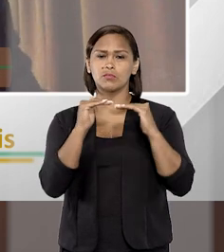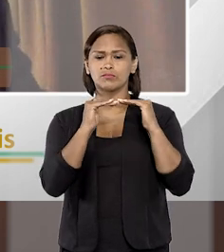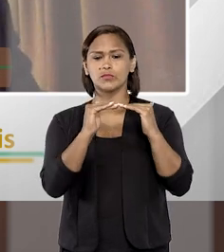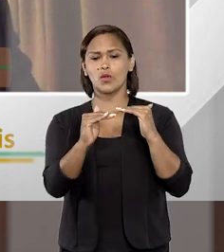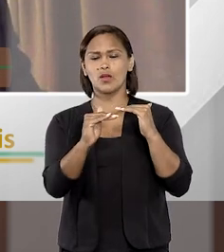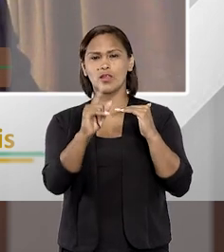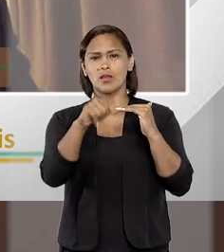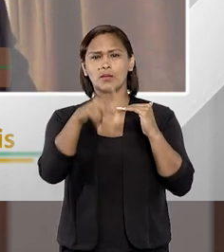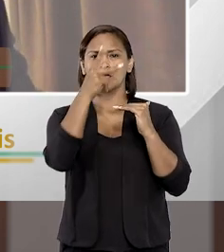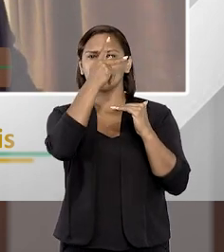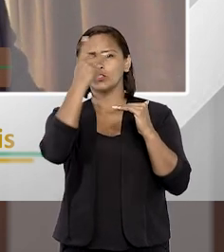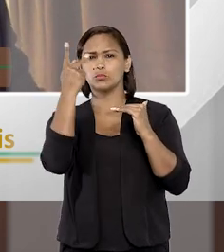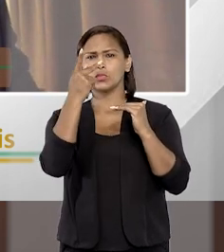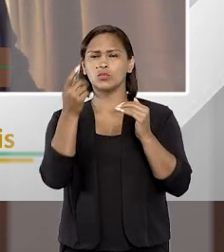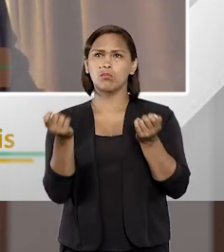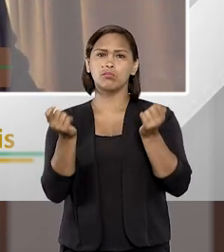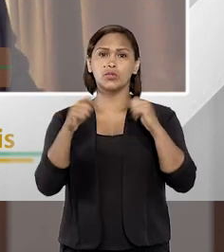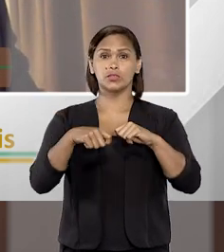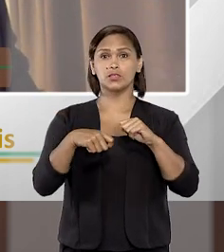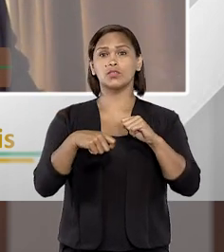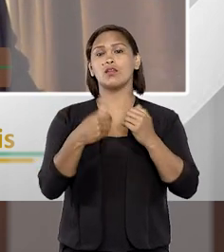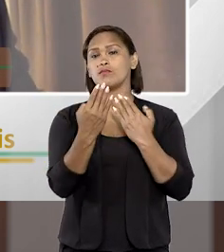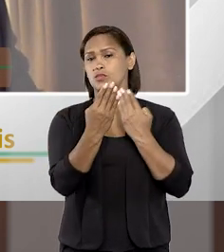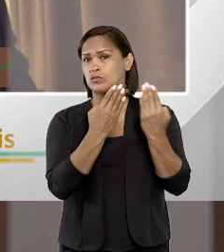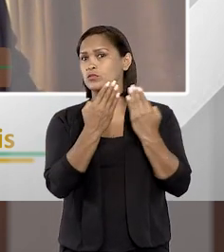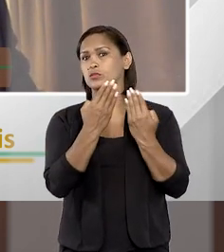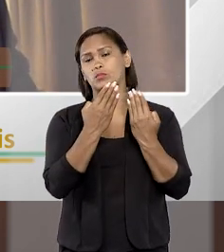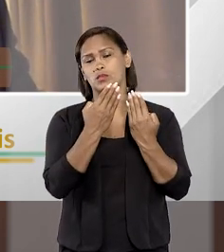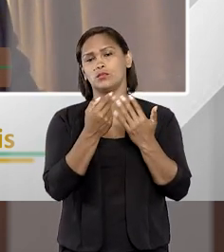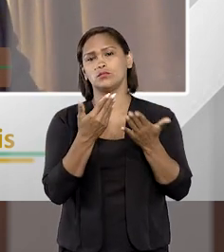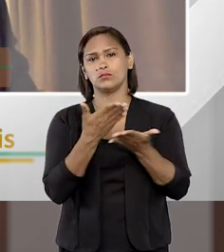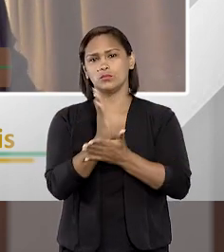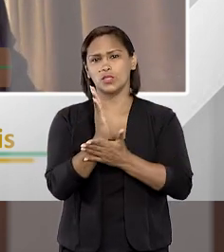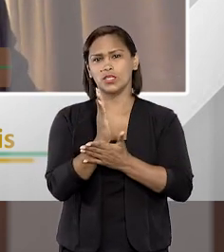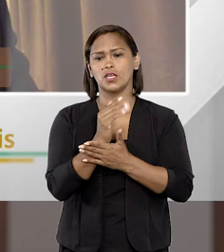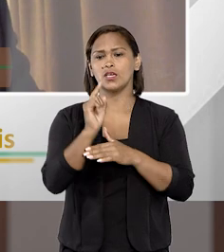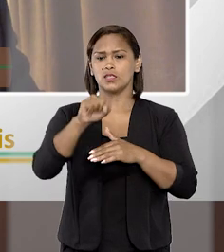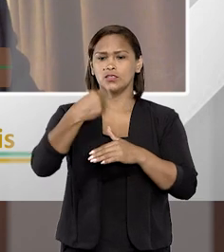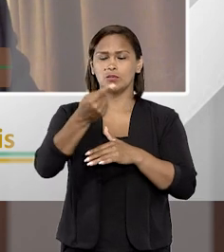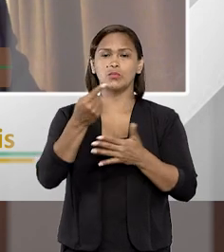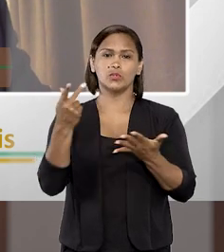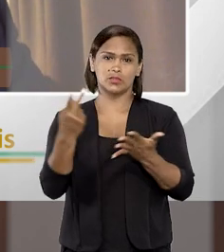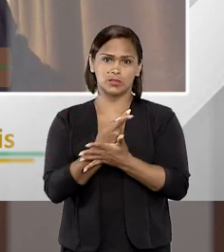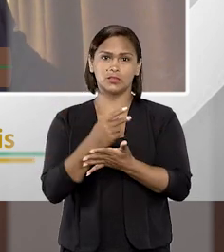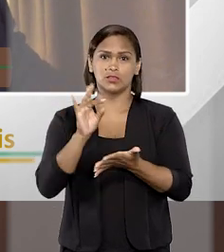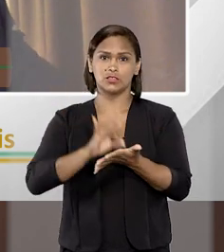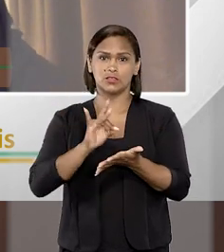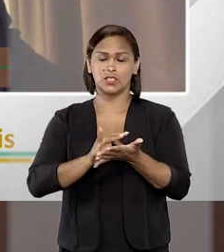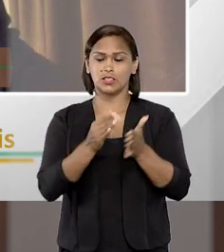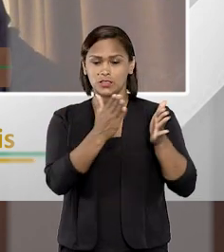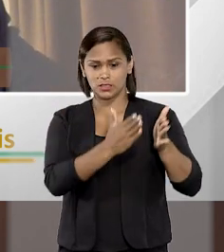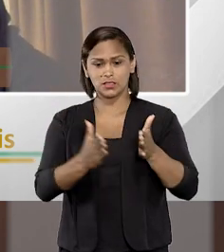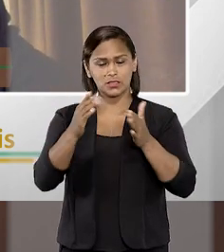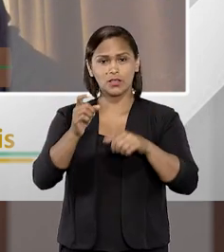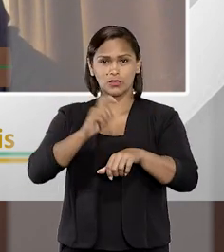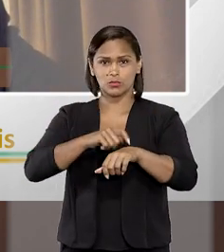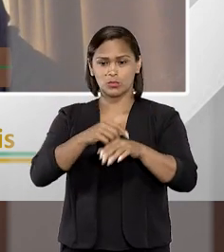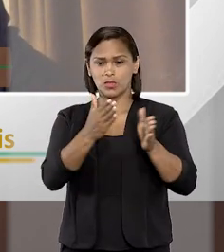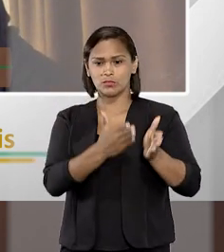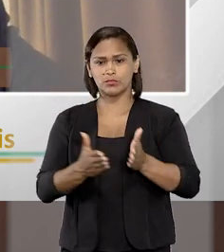o alinhamento de pessoas é para o reconhecimento sucessivo Então nesse primeiro momento